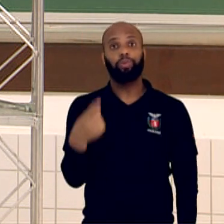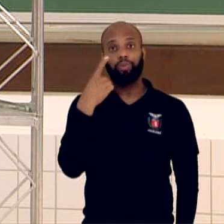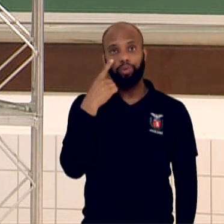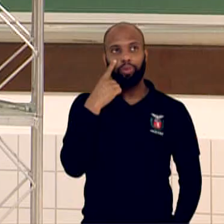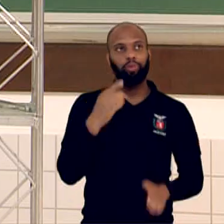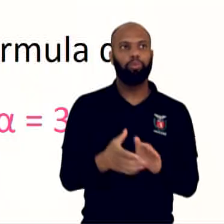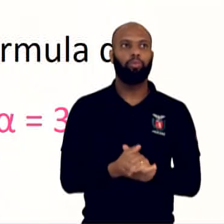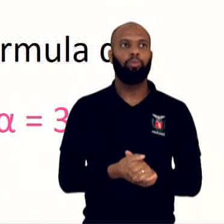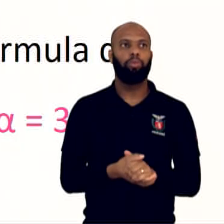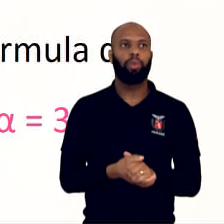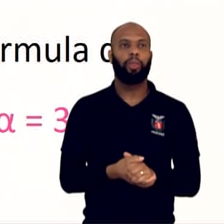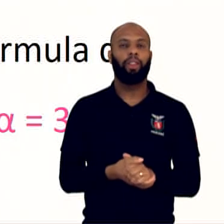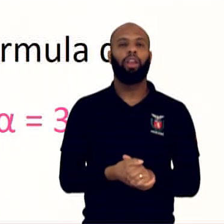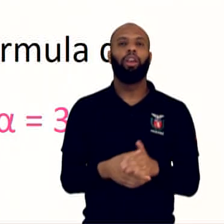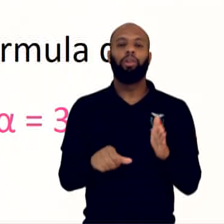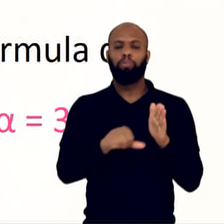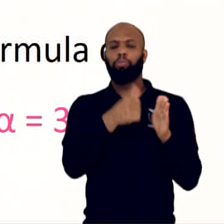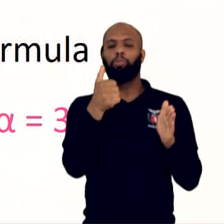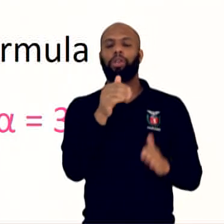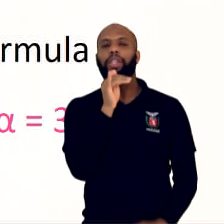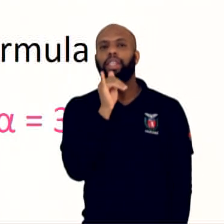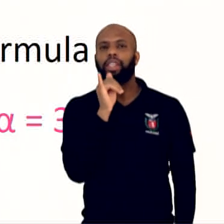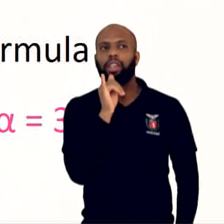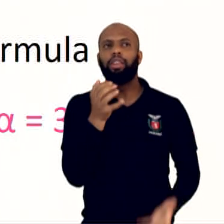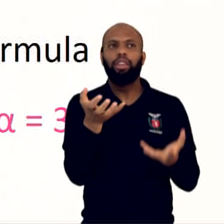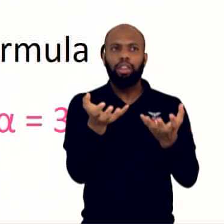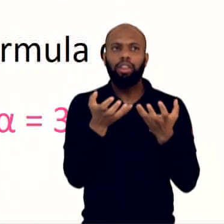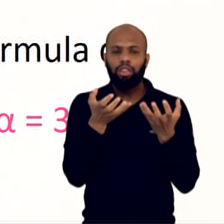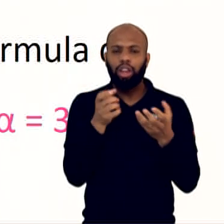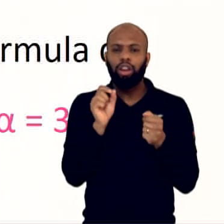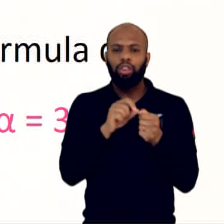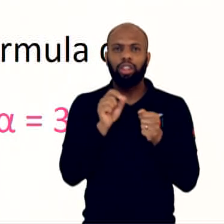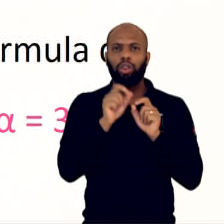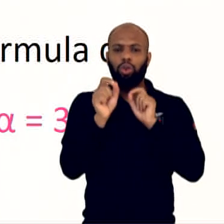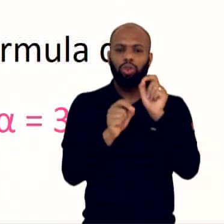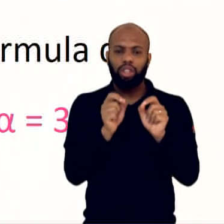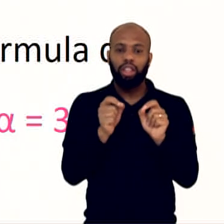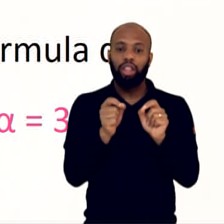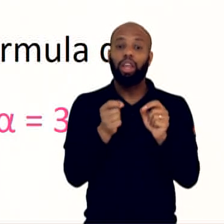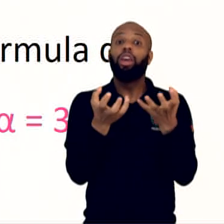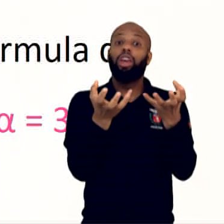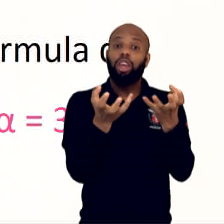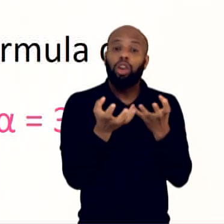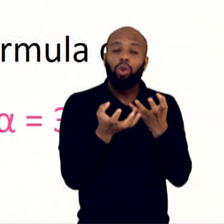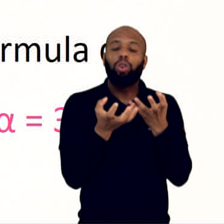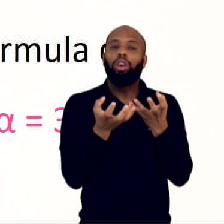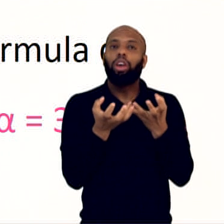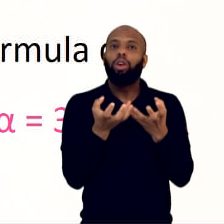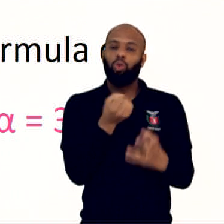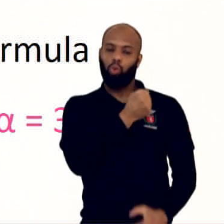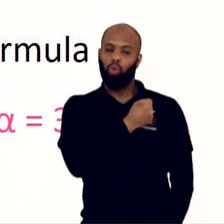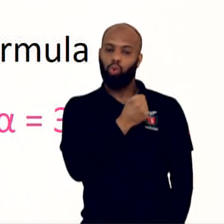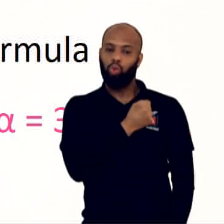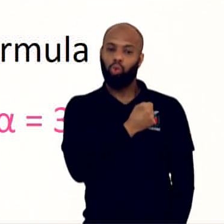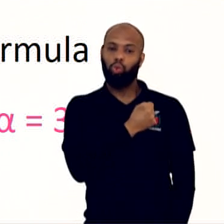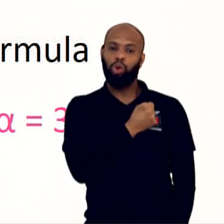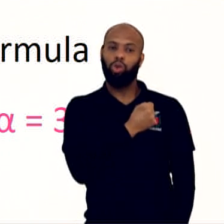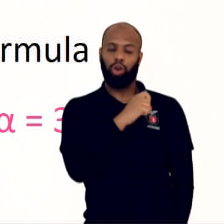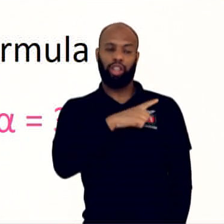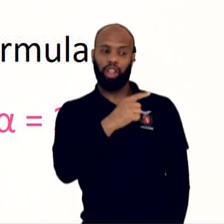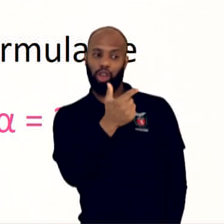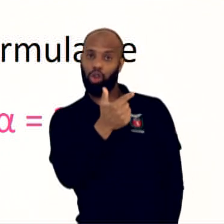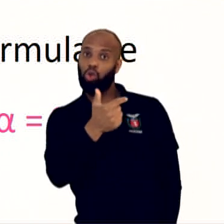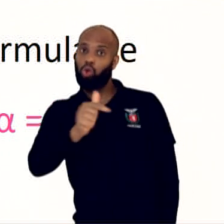aqui, primeiro exemplo, né, eu quero reduzir esses dois arcos a um arco do primeiro